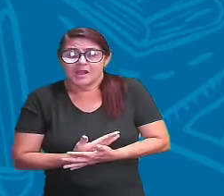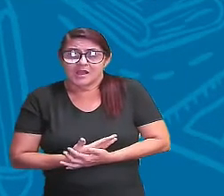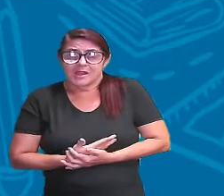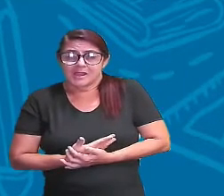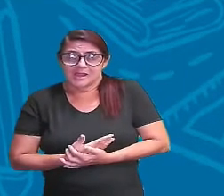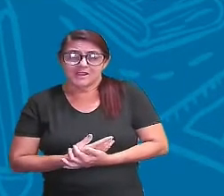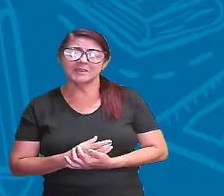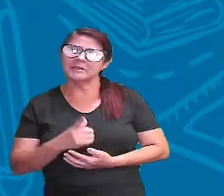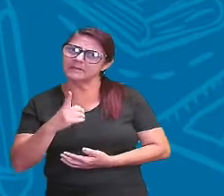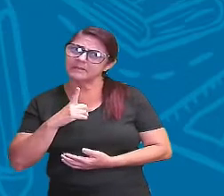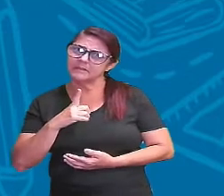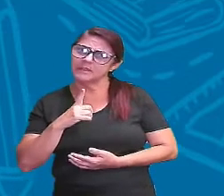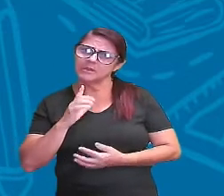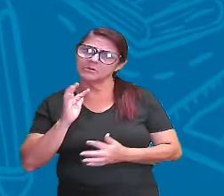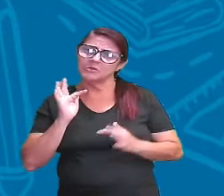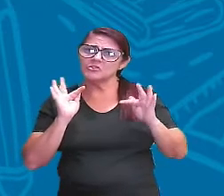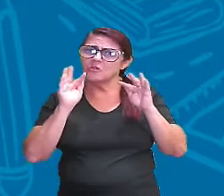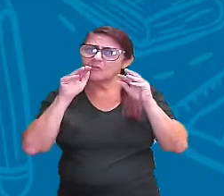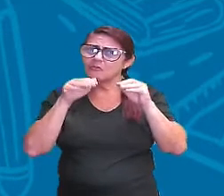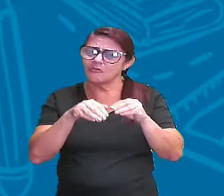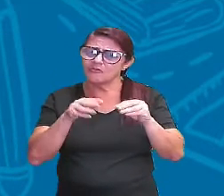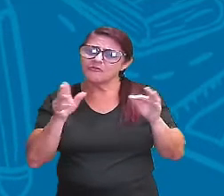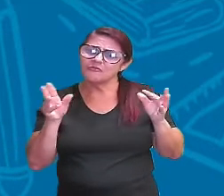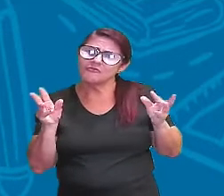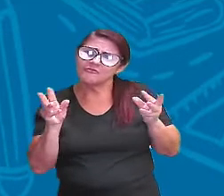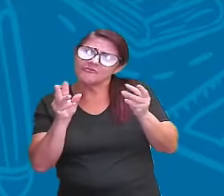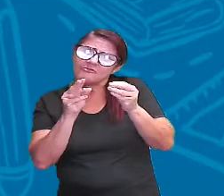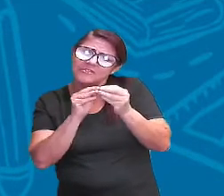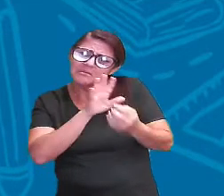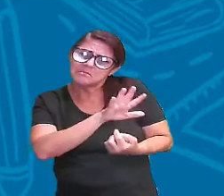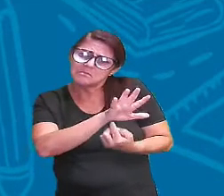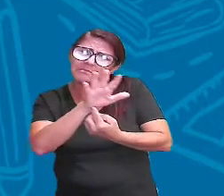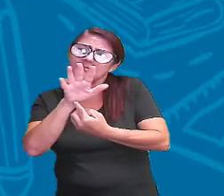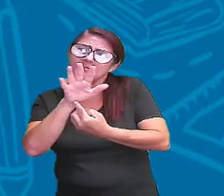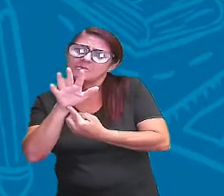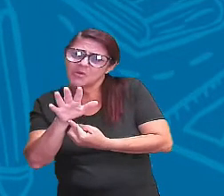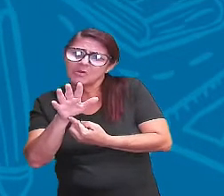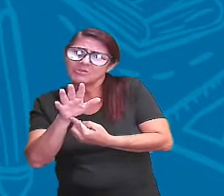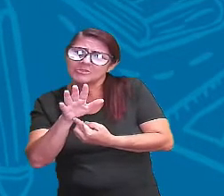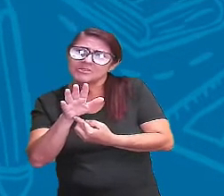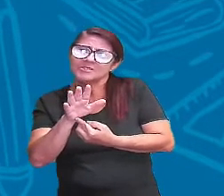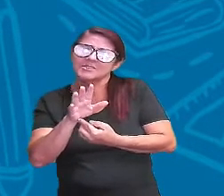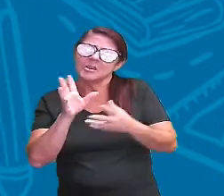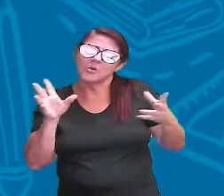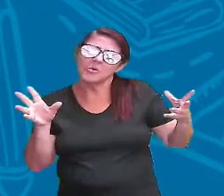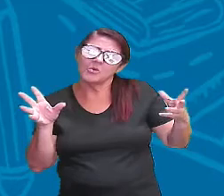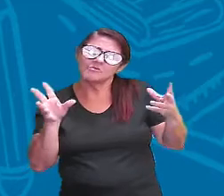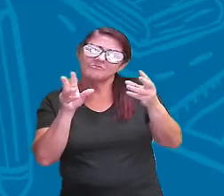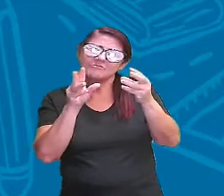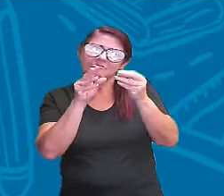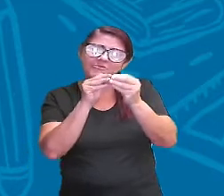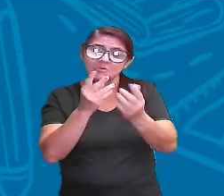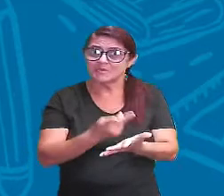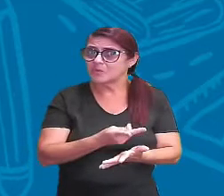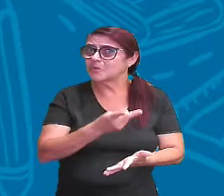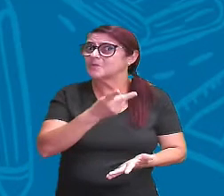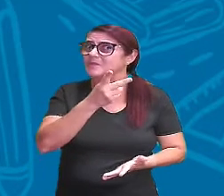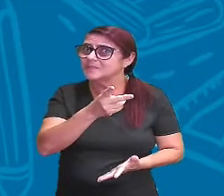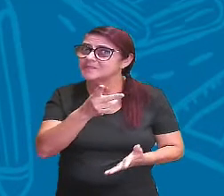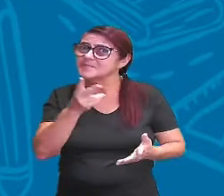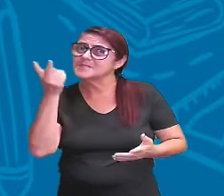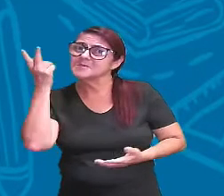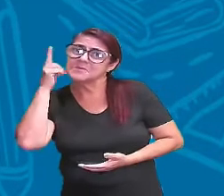história. E temos o desfecho, onde mostra pra gente o resumo, o que aconteceu de fato,